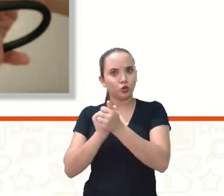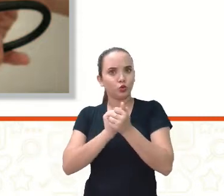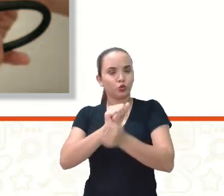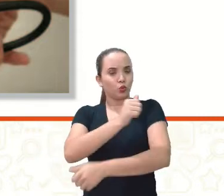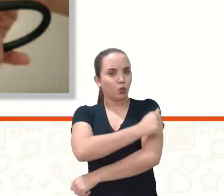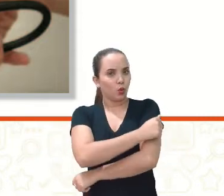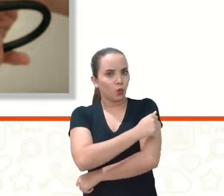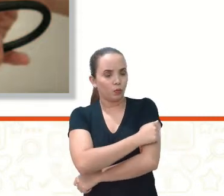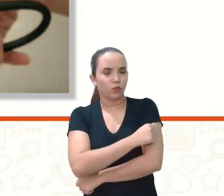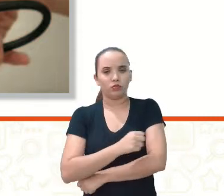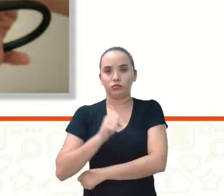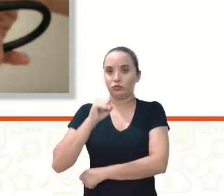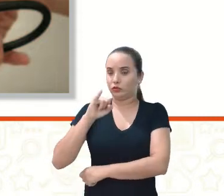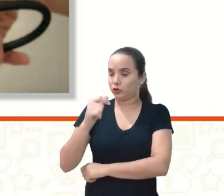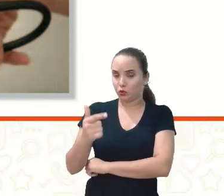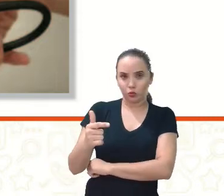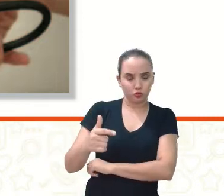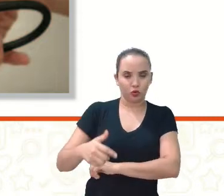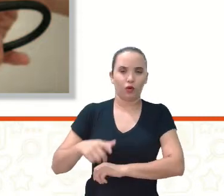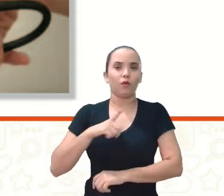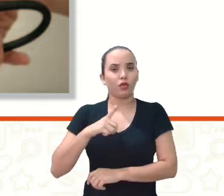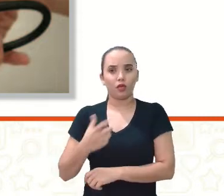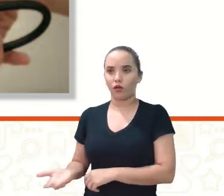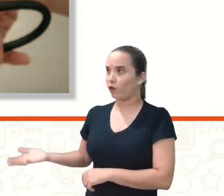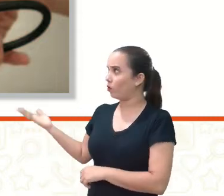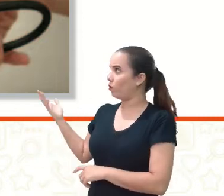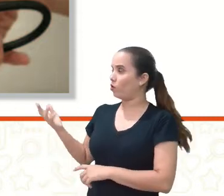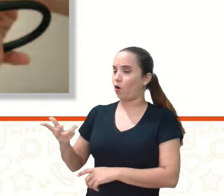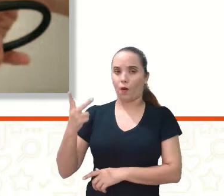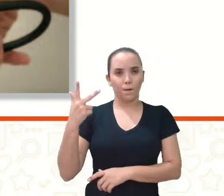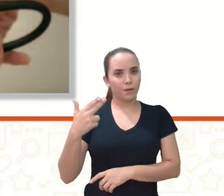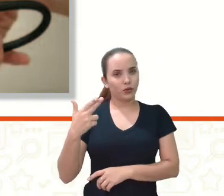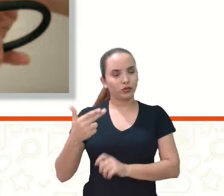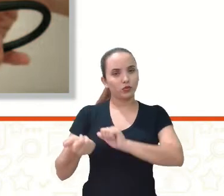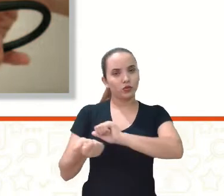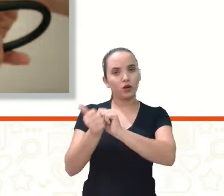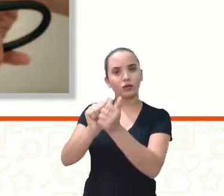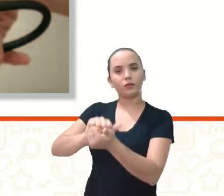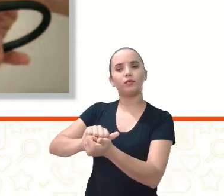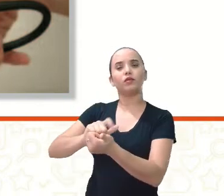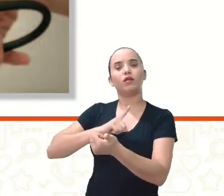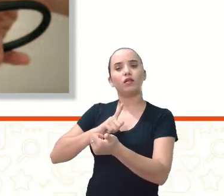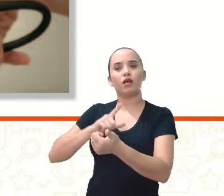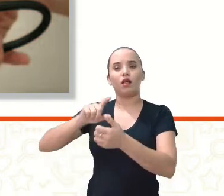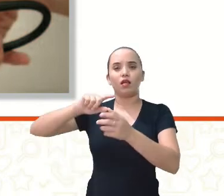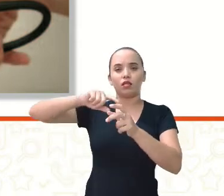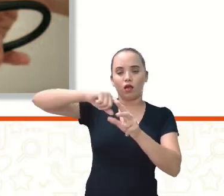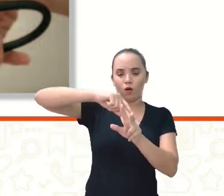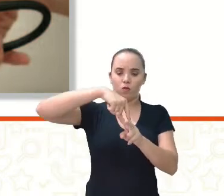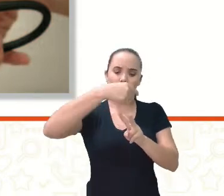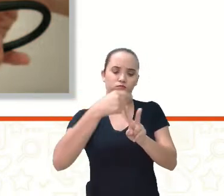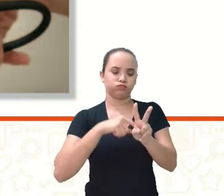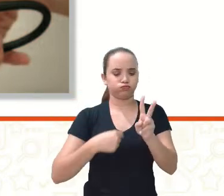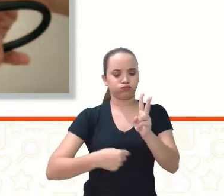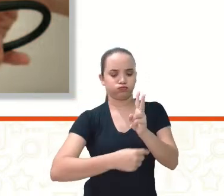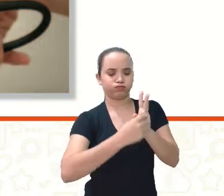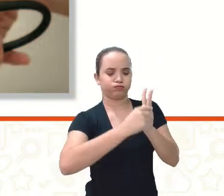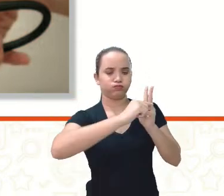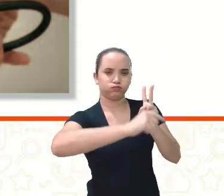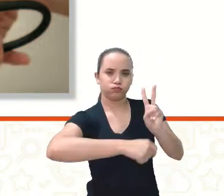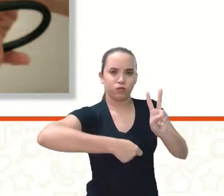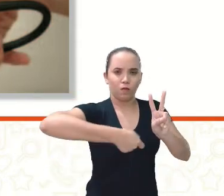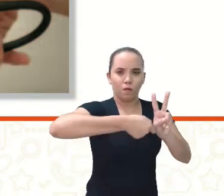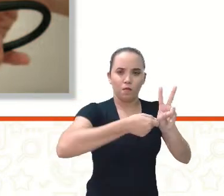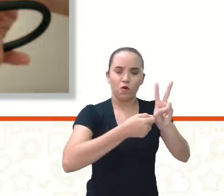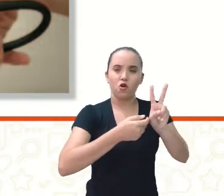tenha. E aqui a gente tem uma tesoura adaptada, não é? Uma tesoura que tem aí essa borracha para facilitar, se o estudante